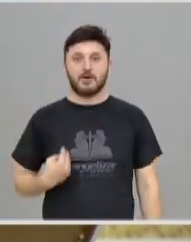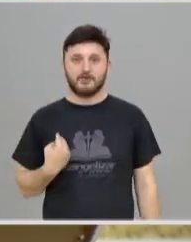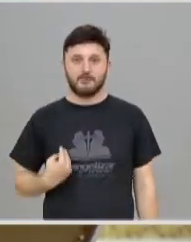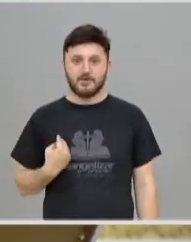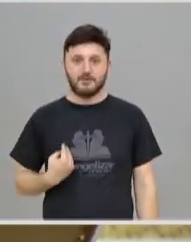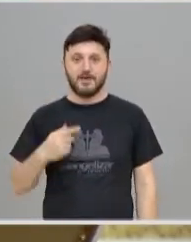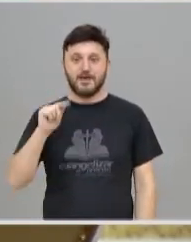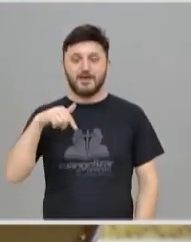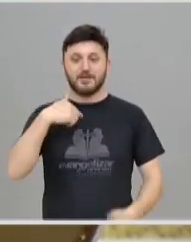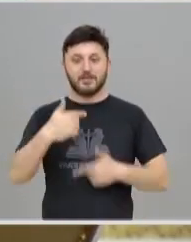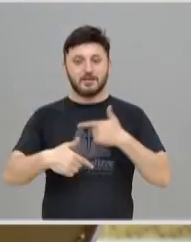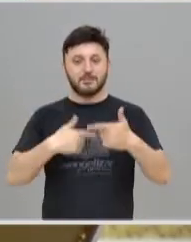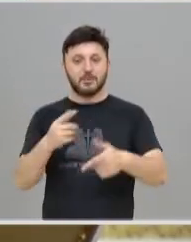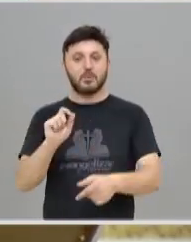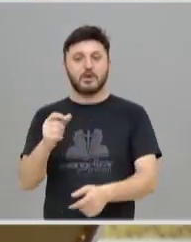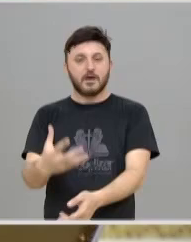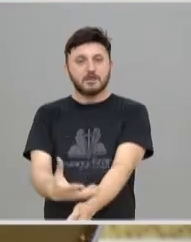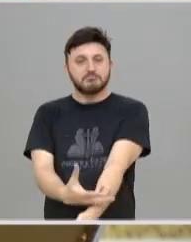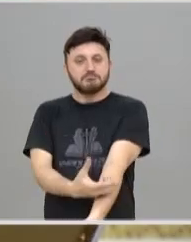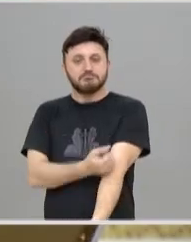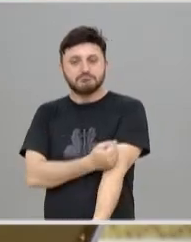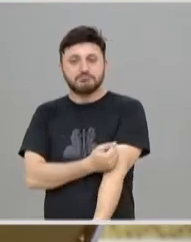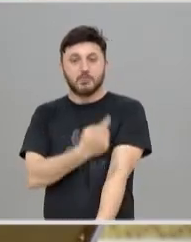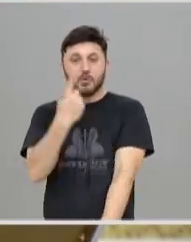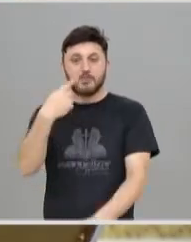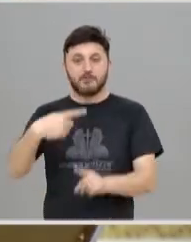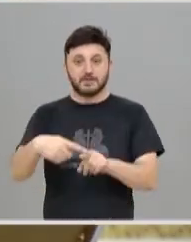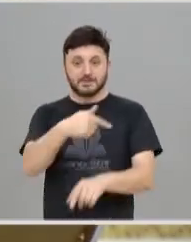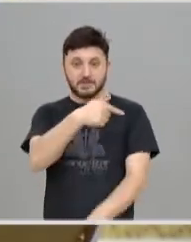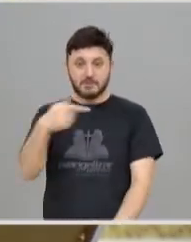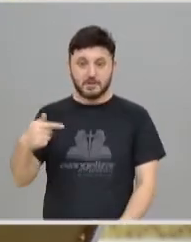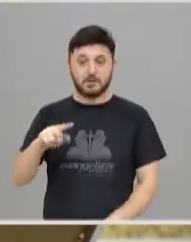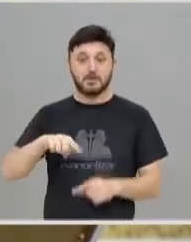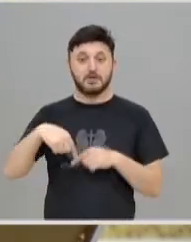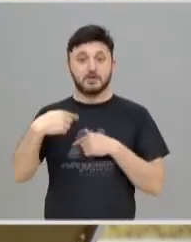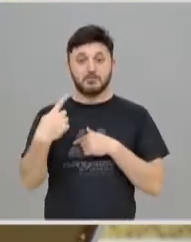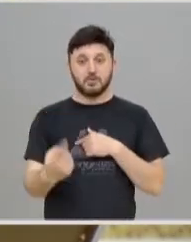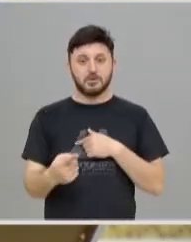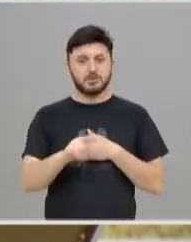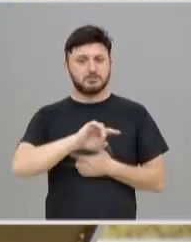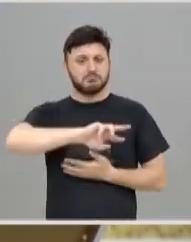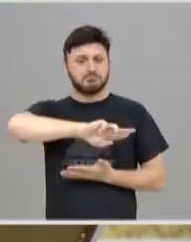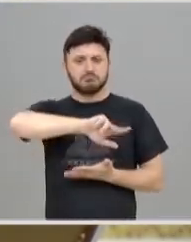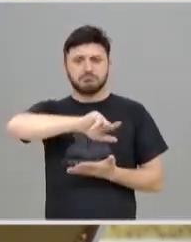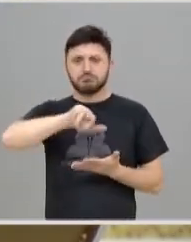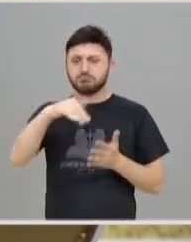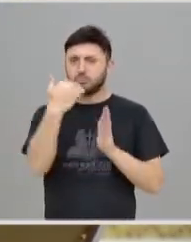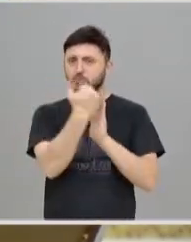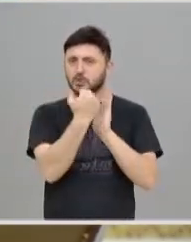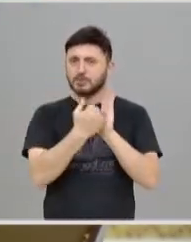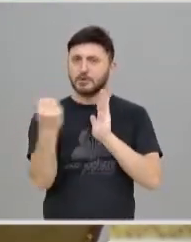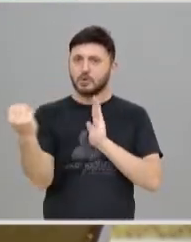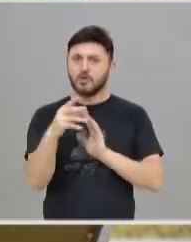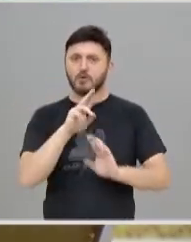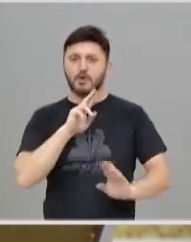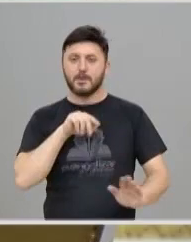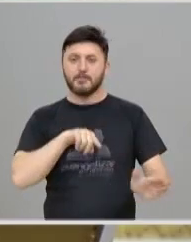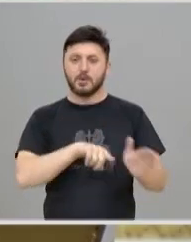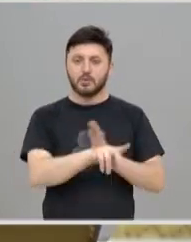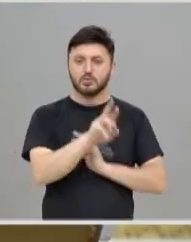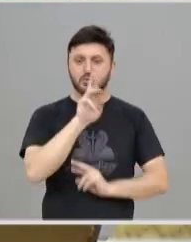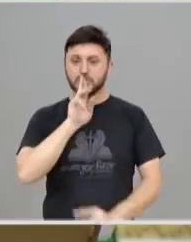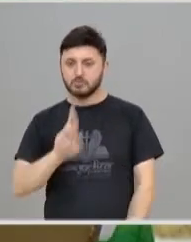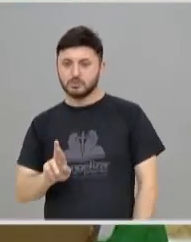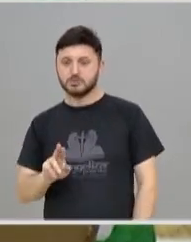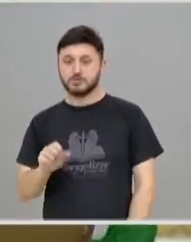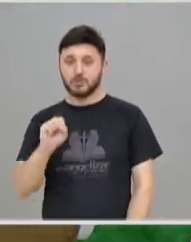é trabalhando as emoções, uma vez por semana, e depois vários programas de pergunta e resposta que estão no